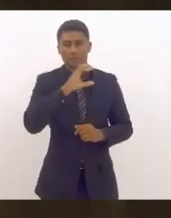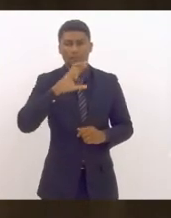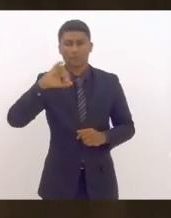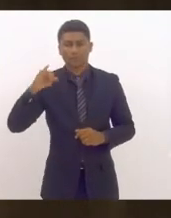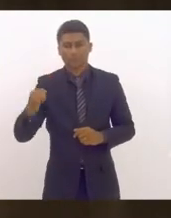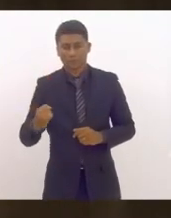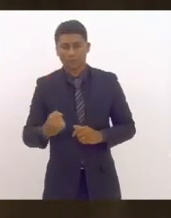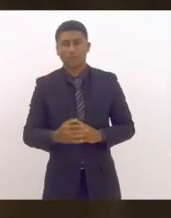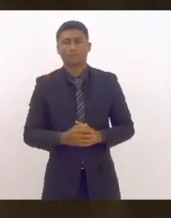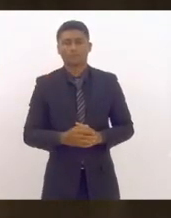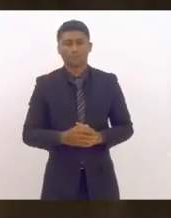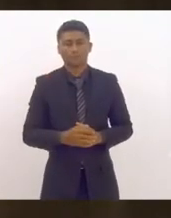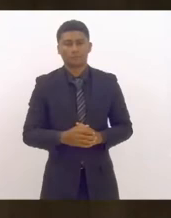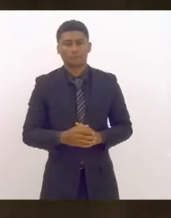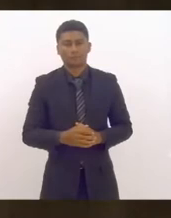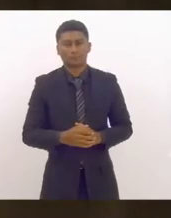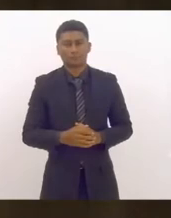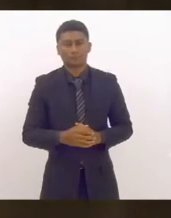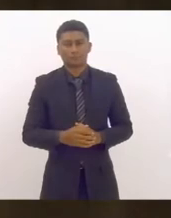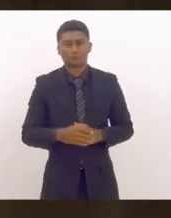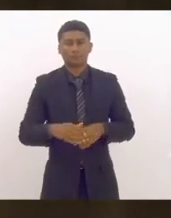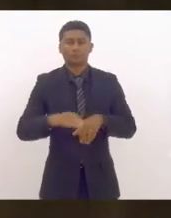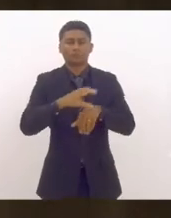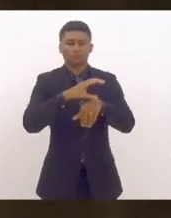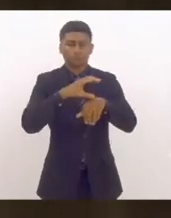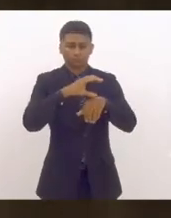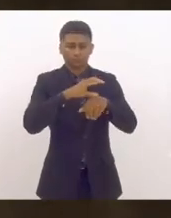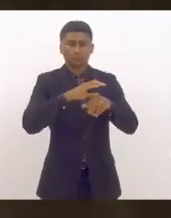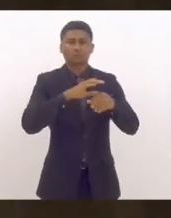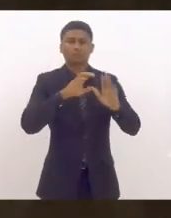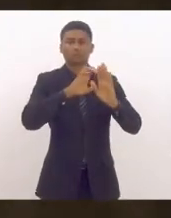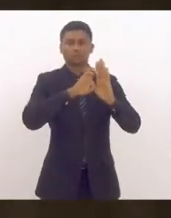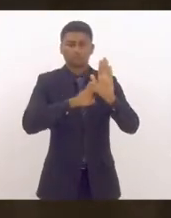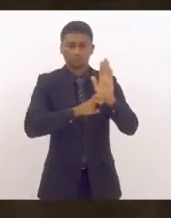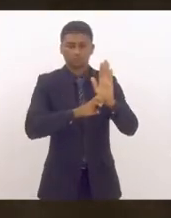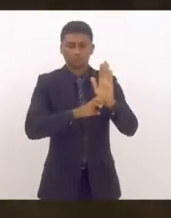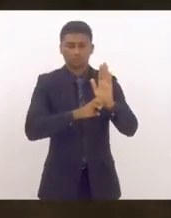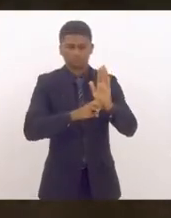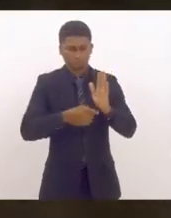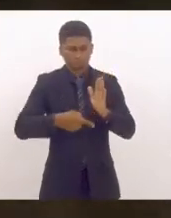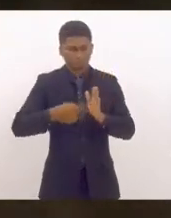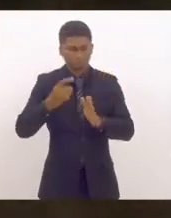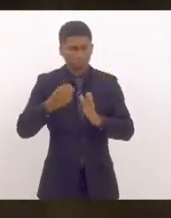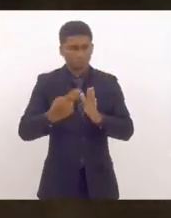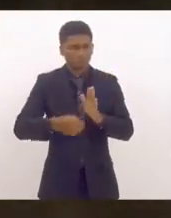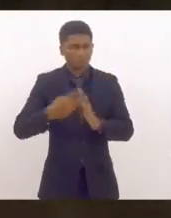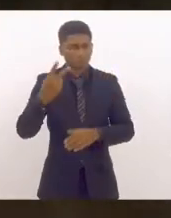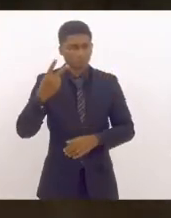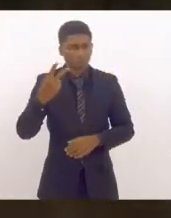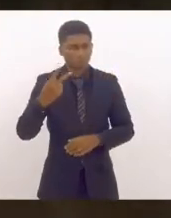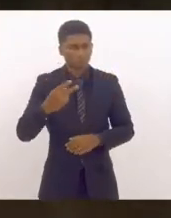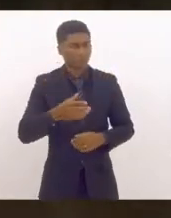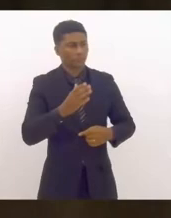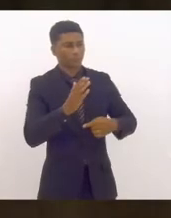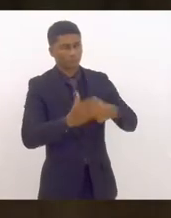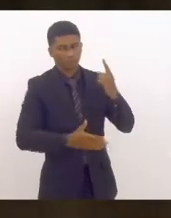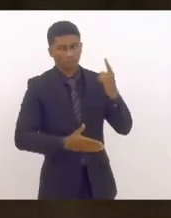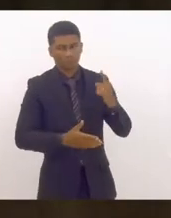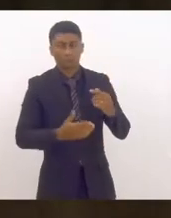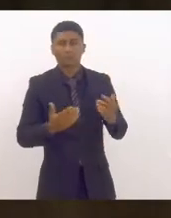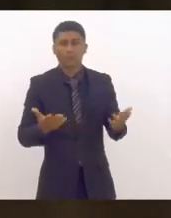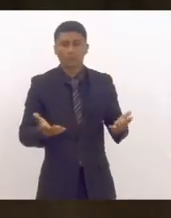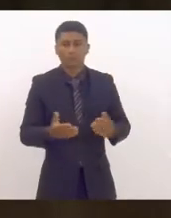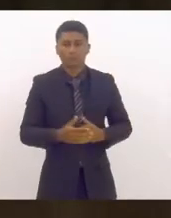Então, o parecer da CCJ é constitucionalidade com emenda. Está em primeiro ou segundo, senhor presidente? Primeiro. Então, não há que se